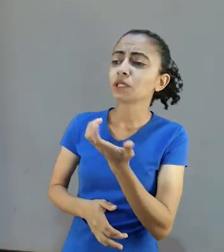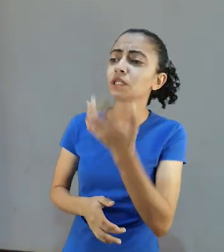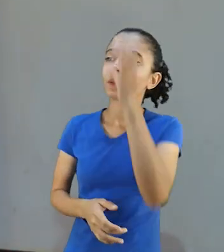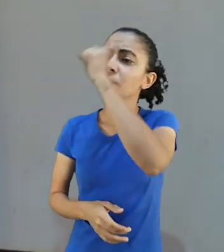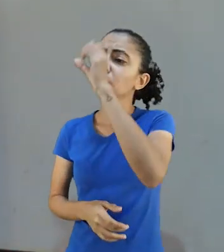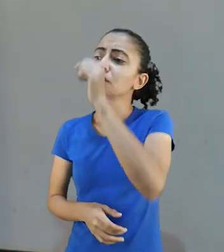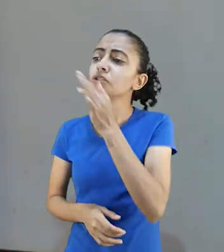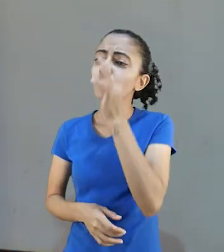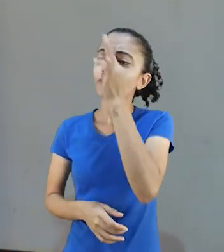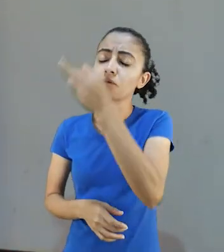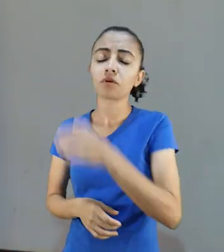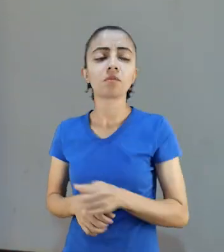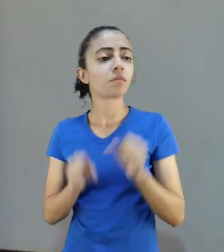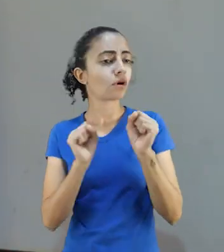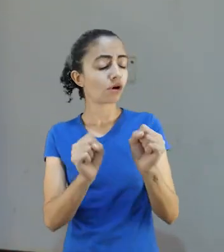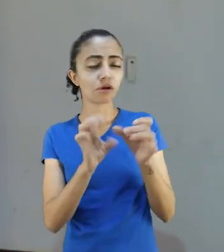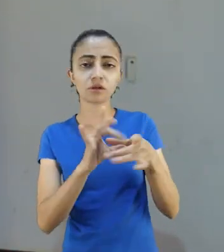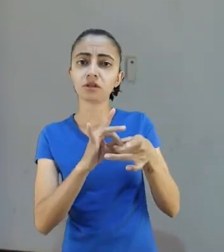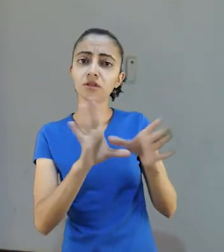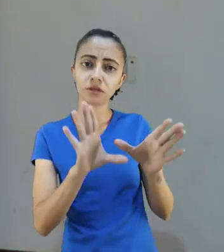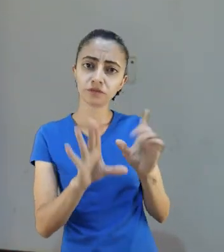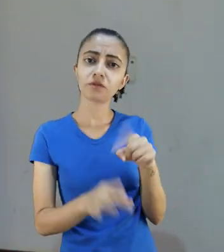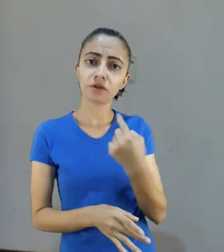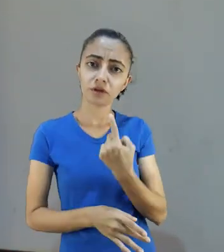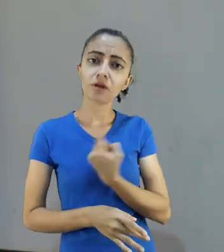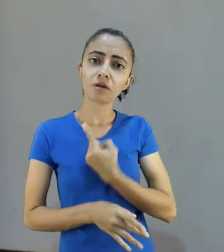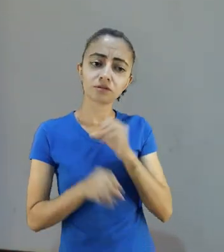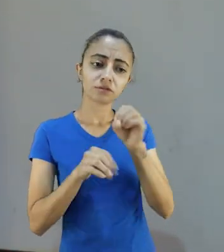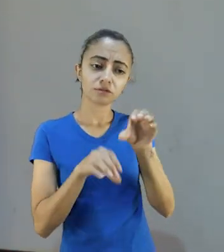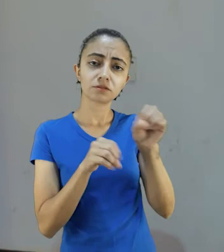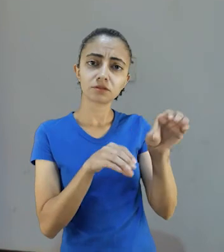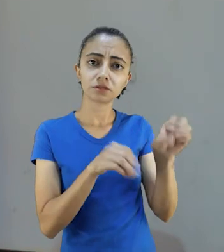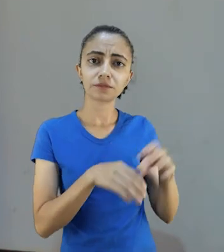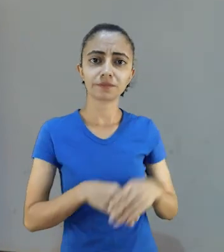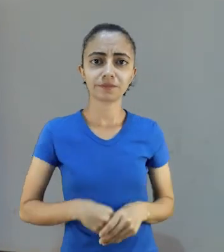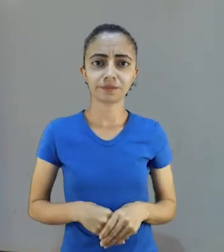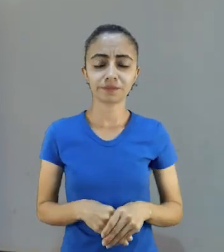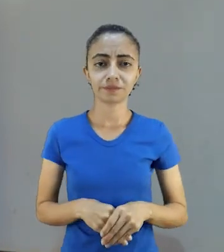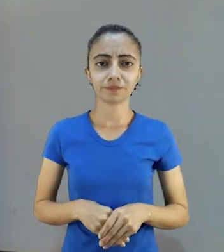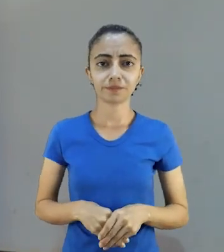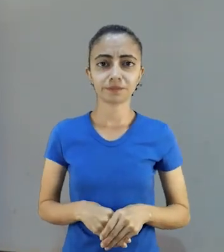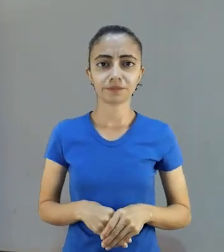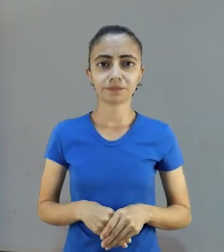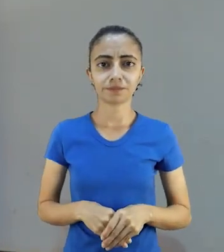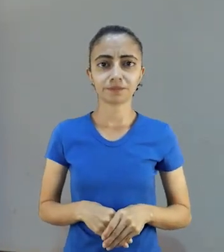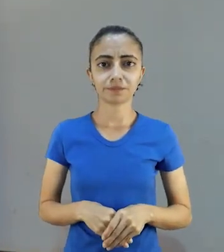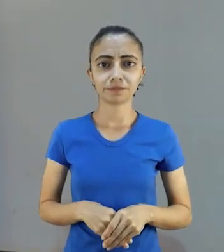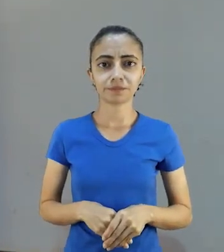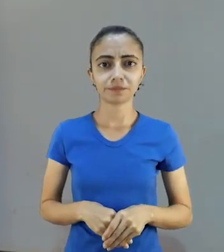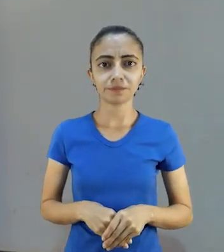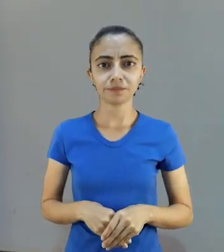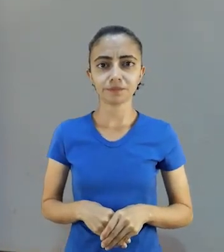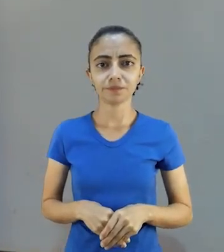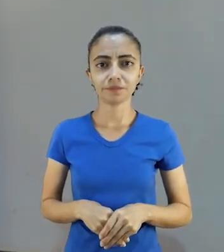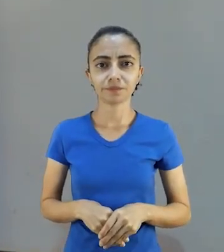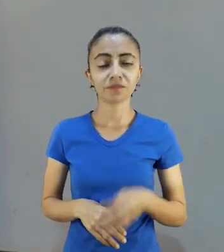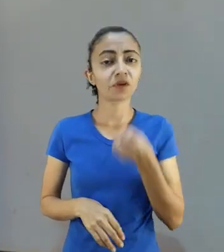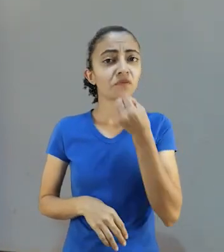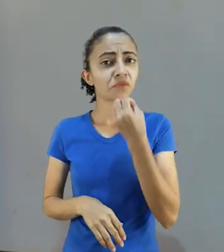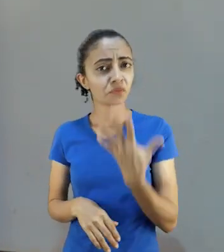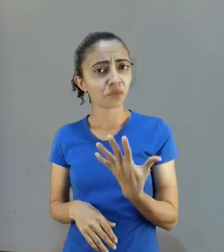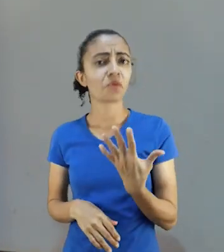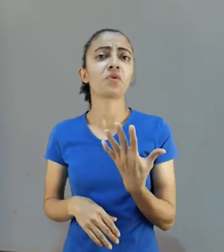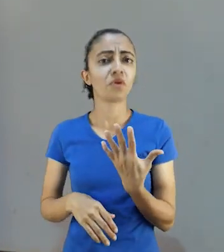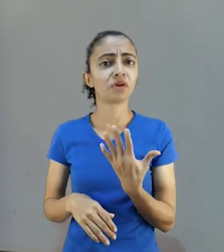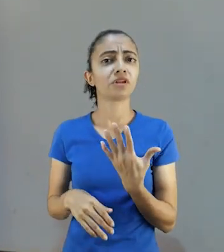que eu ensino. Então quem quiser é só ir lá, que a gente tá lá para ensinar. Ah, foi muito bom, né? Foi onde tudo